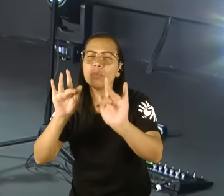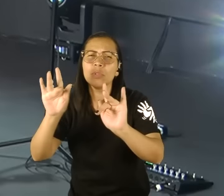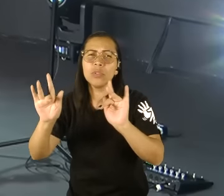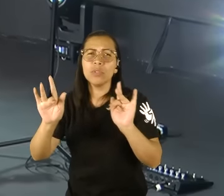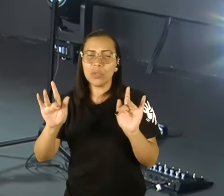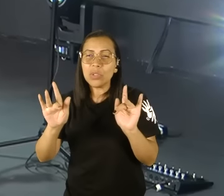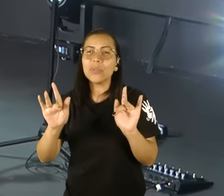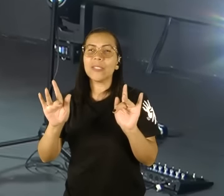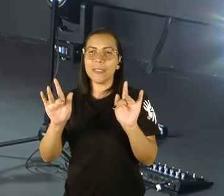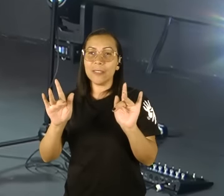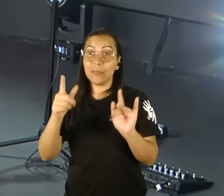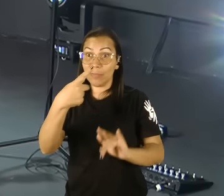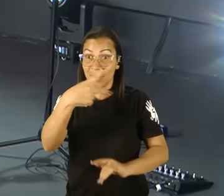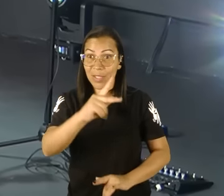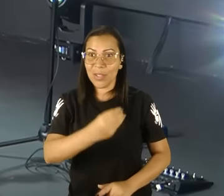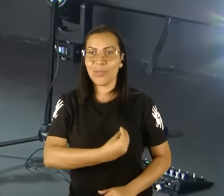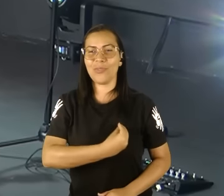ritmo.